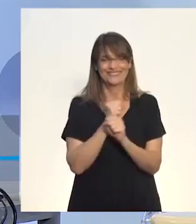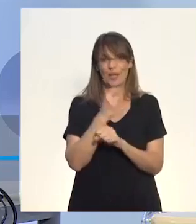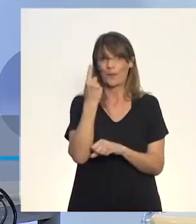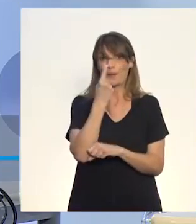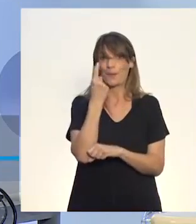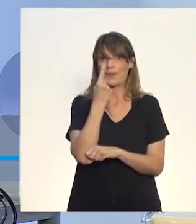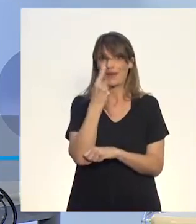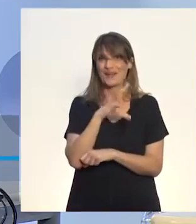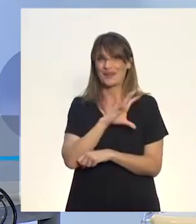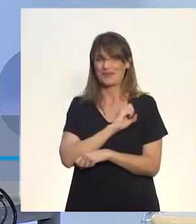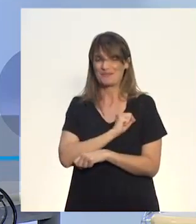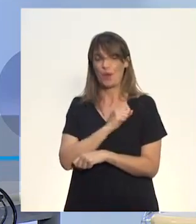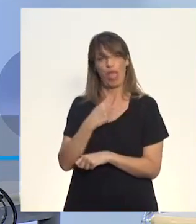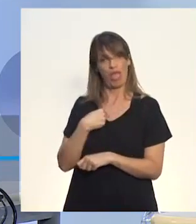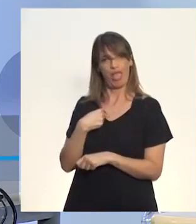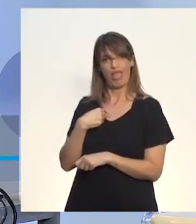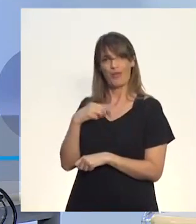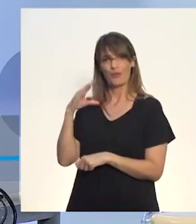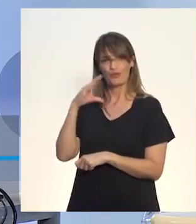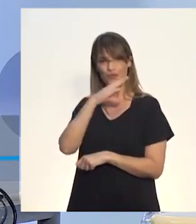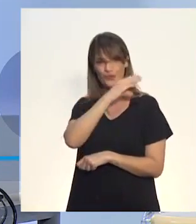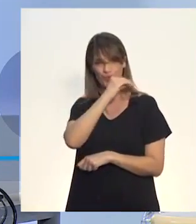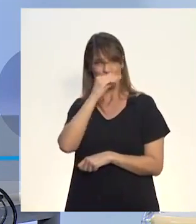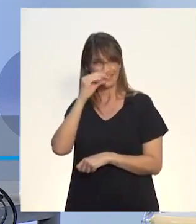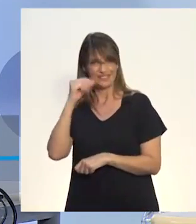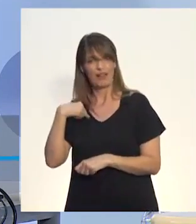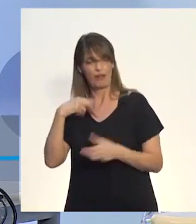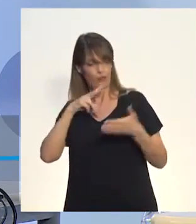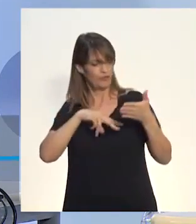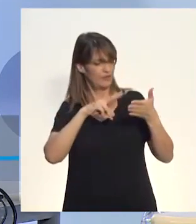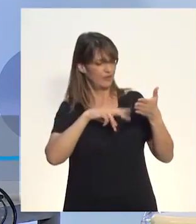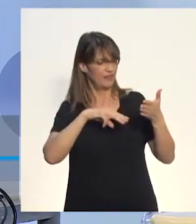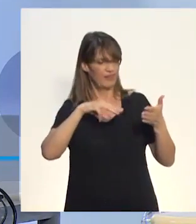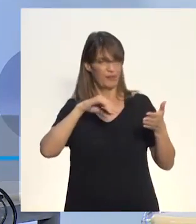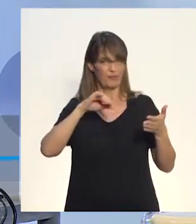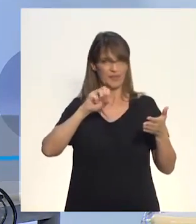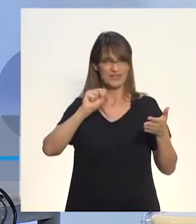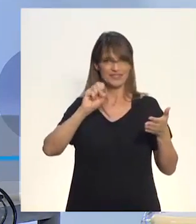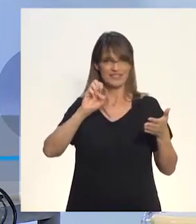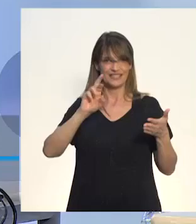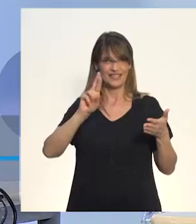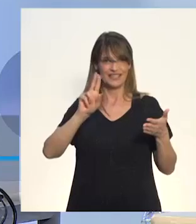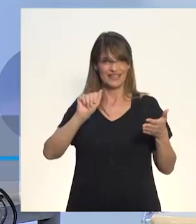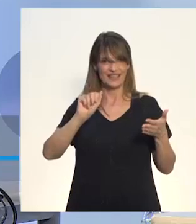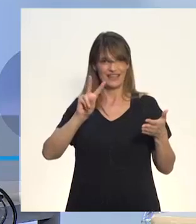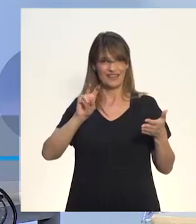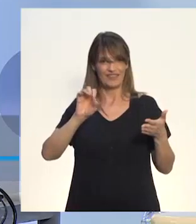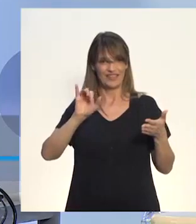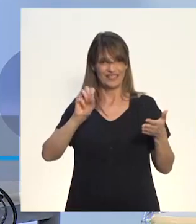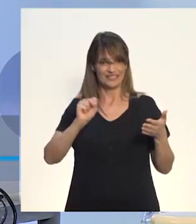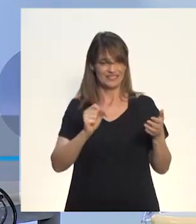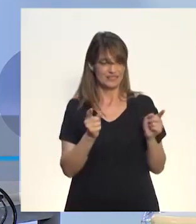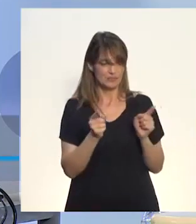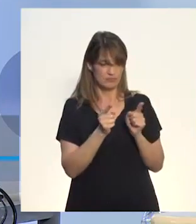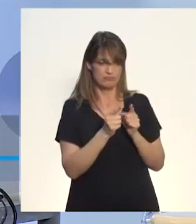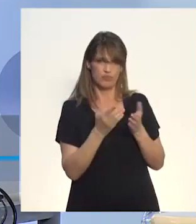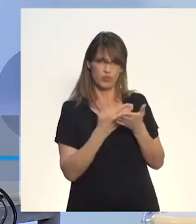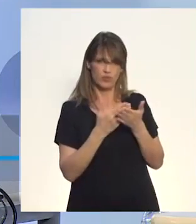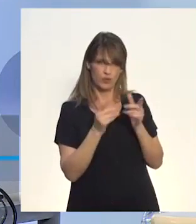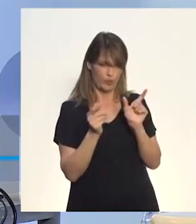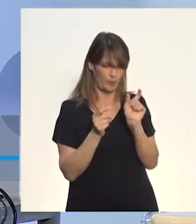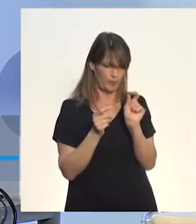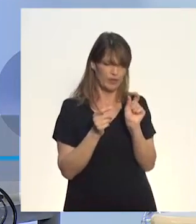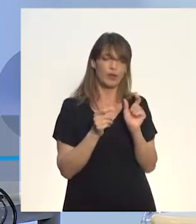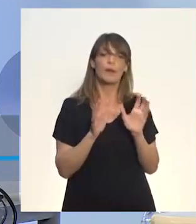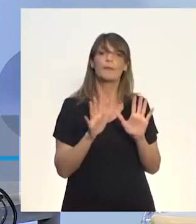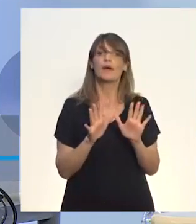Porque, na minha adolescência, eu li Os Miseráveis, a edição facilitada, menorzinha, é claro, mas foi um dos